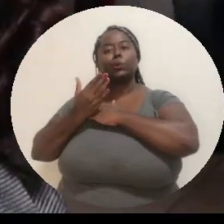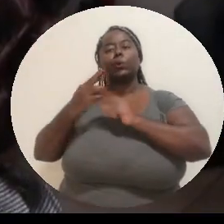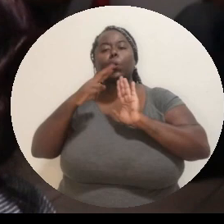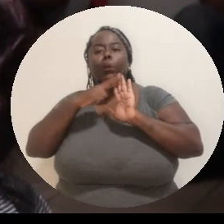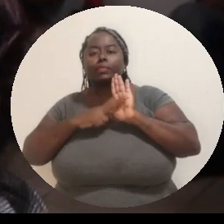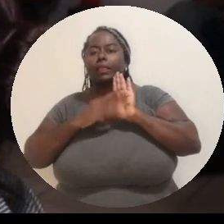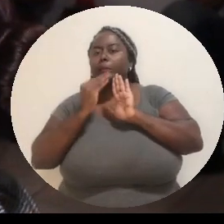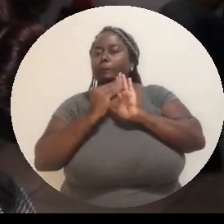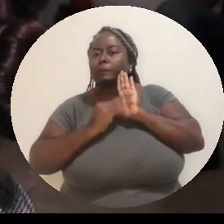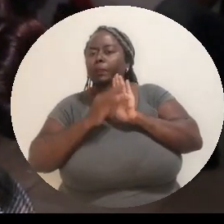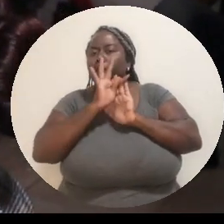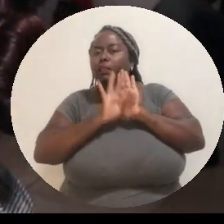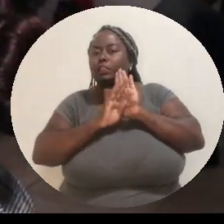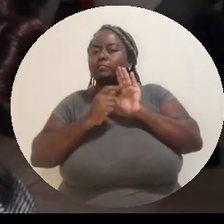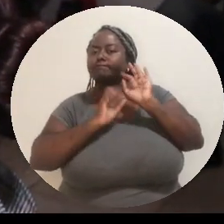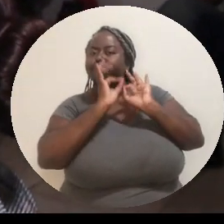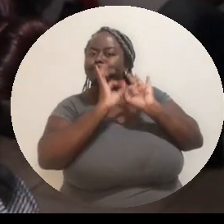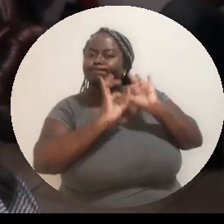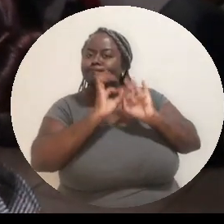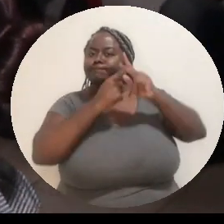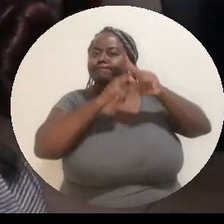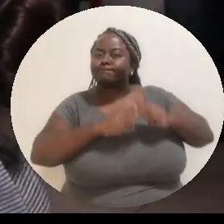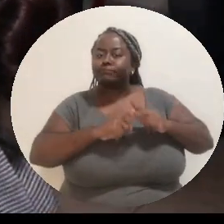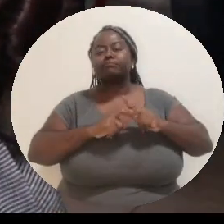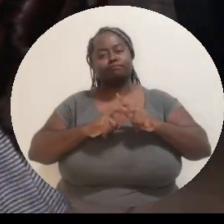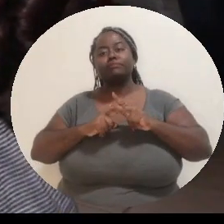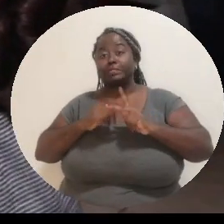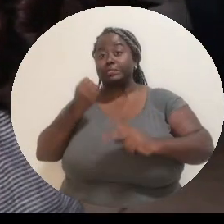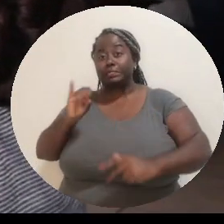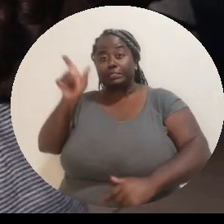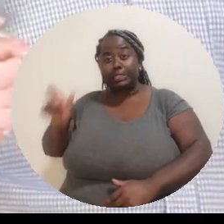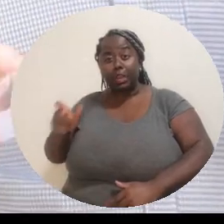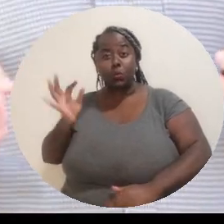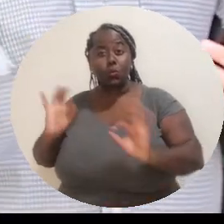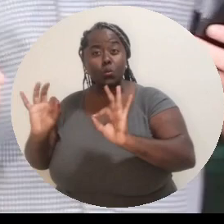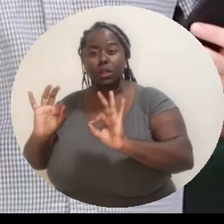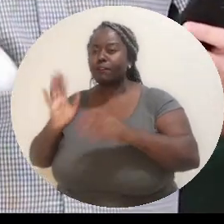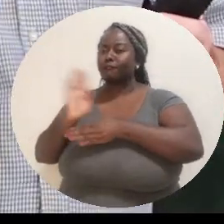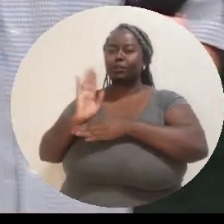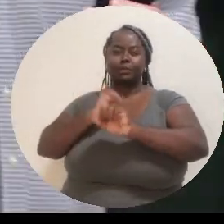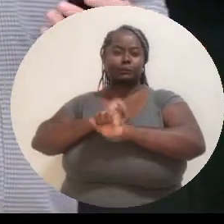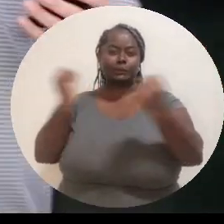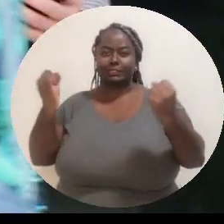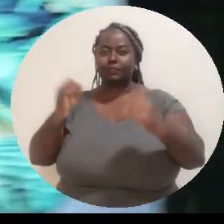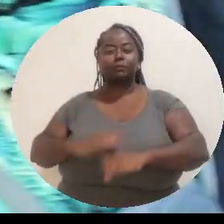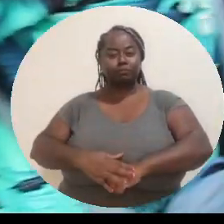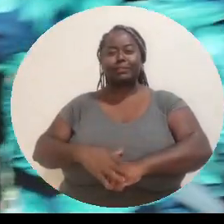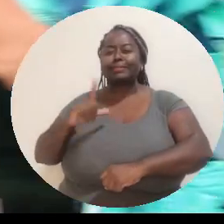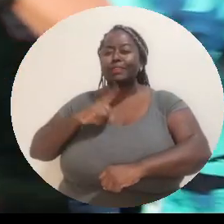roteiro, ajudou na direção, nós dirigimos junto. Sem ele, eu acho que o filme não teria saído. Teve uma cena que foi a